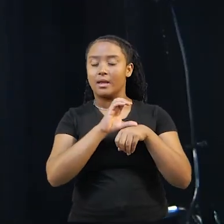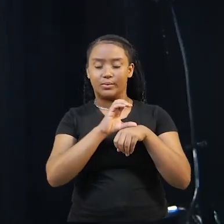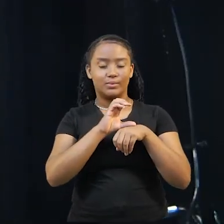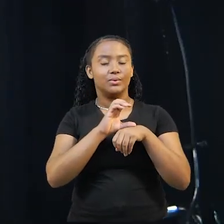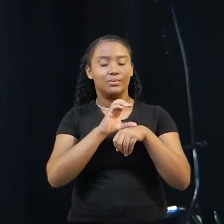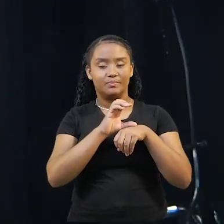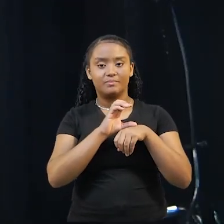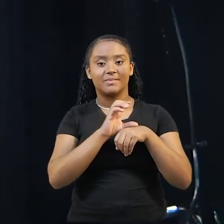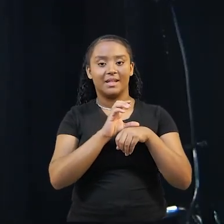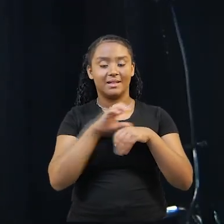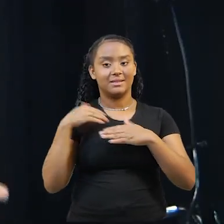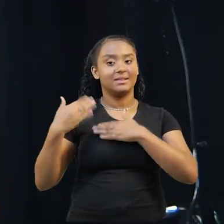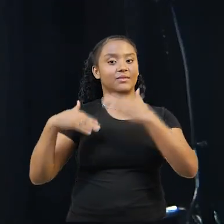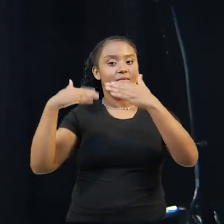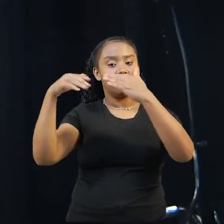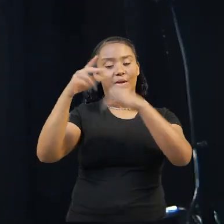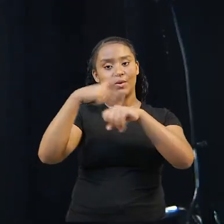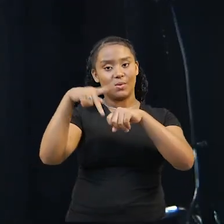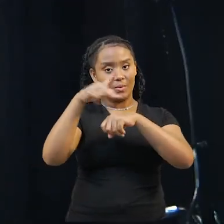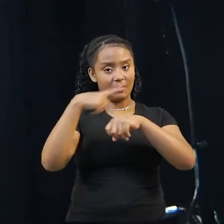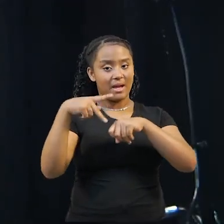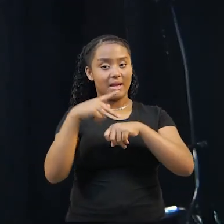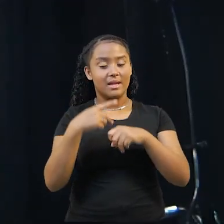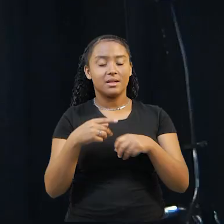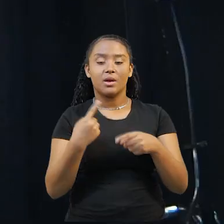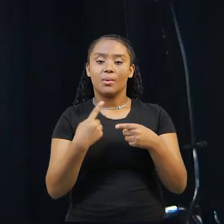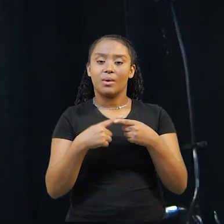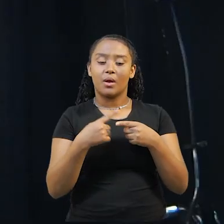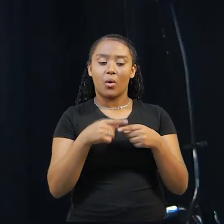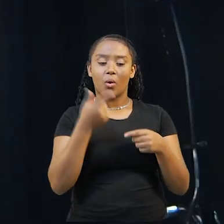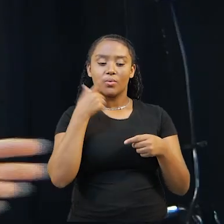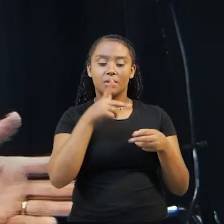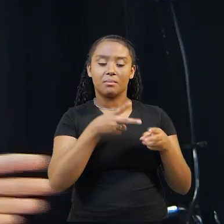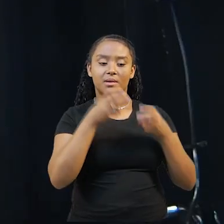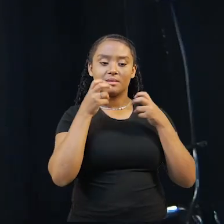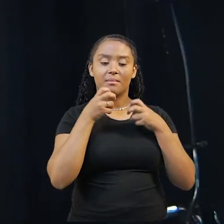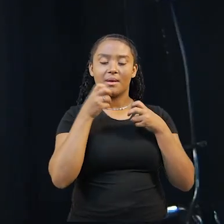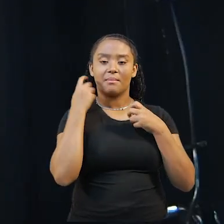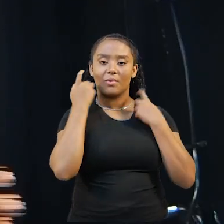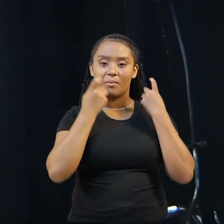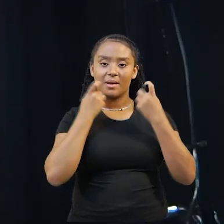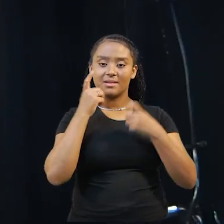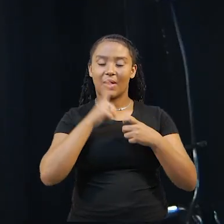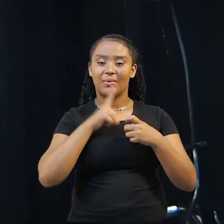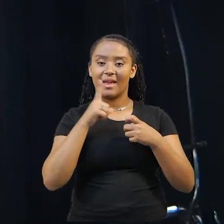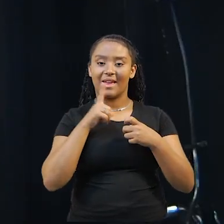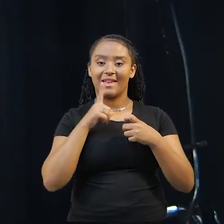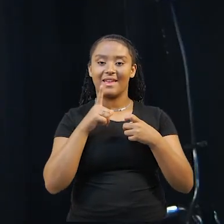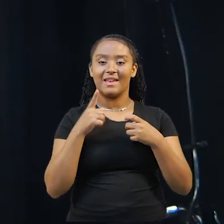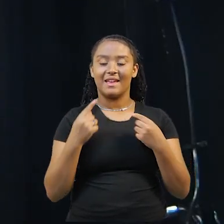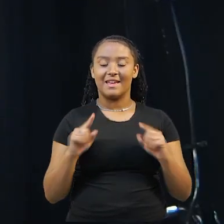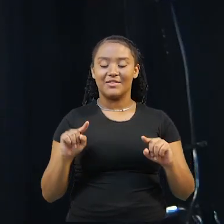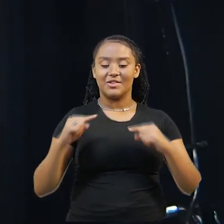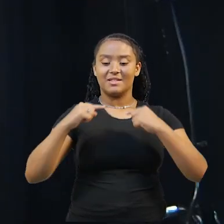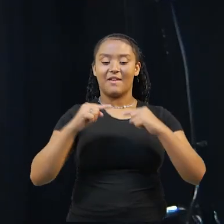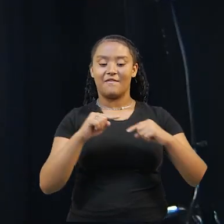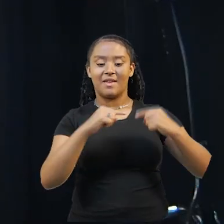como um todo. Então, eu vejo com preocupação, eu acho que a gente tem desafios distintos. Hoje a